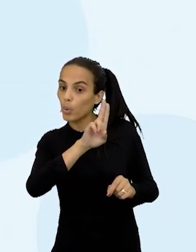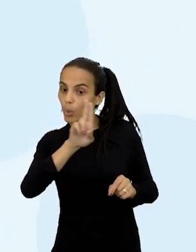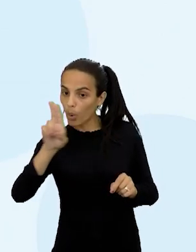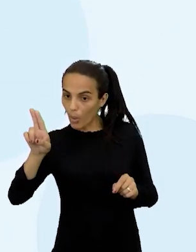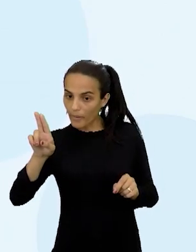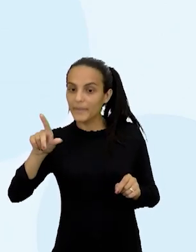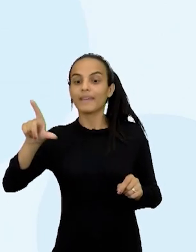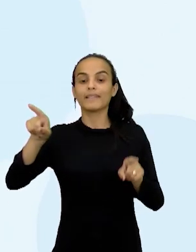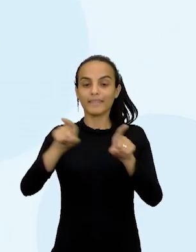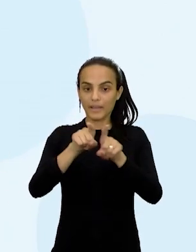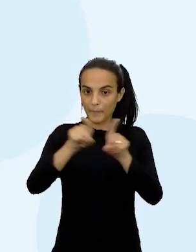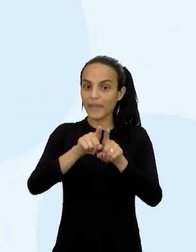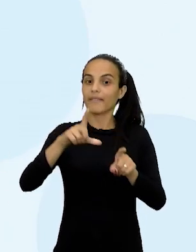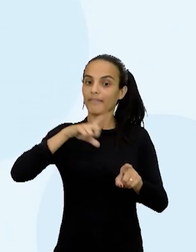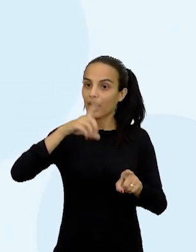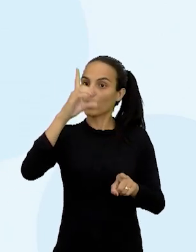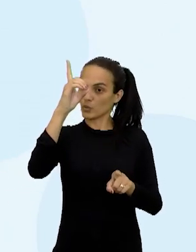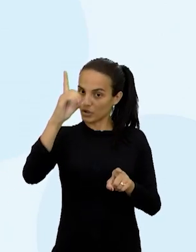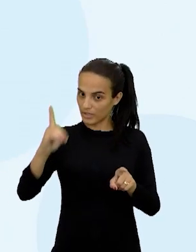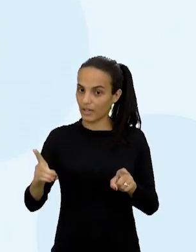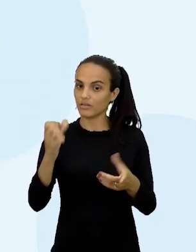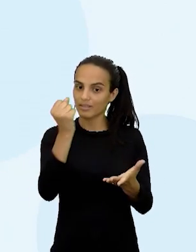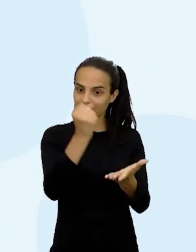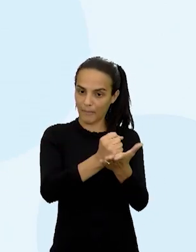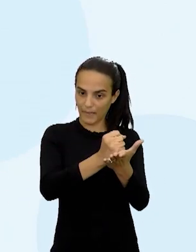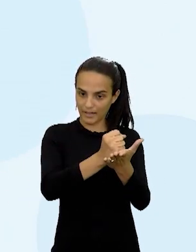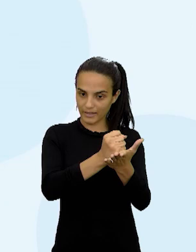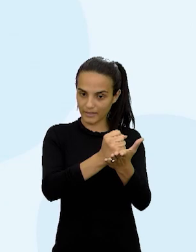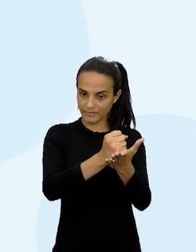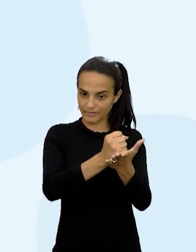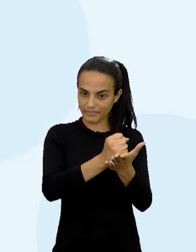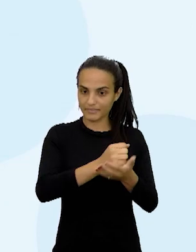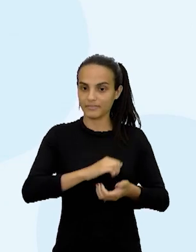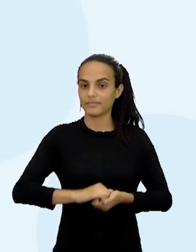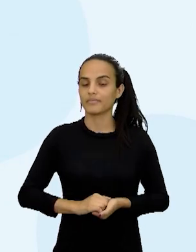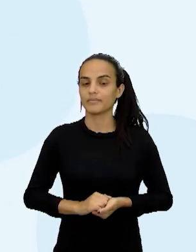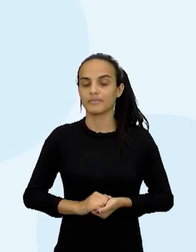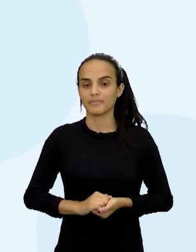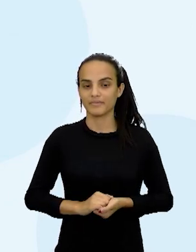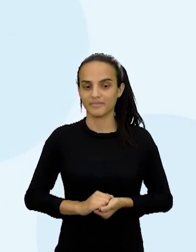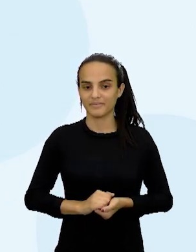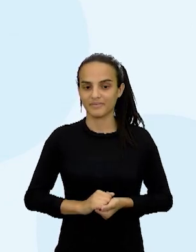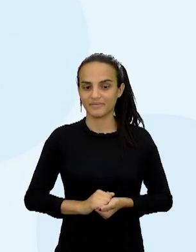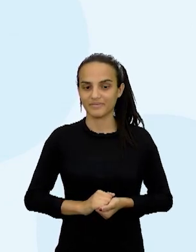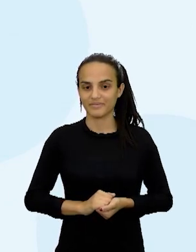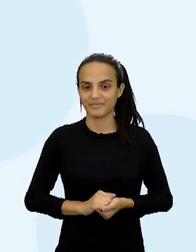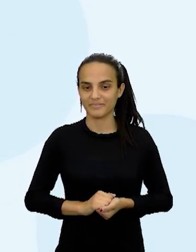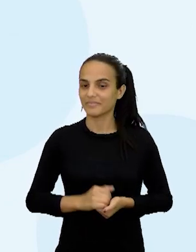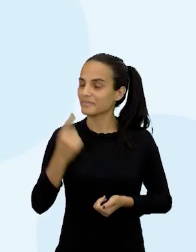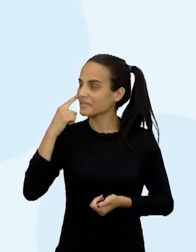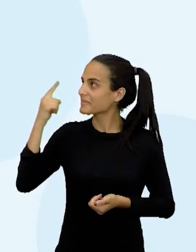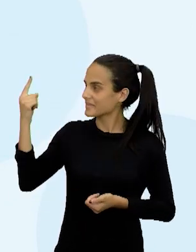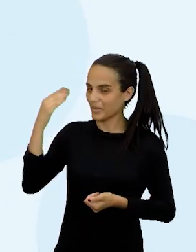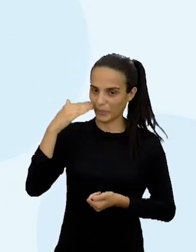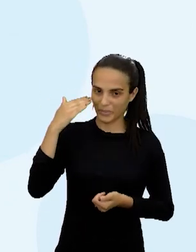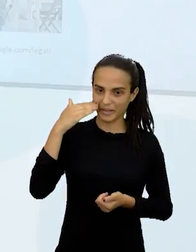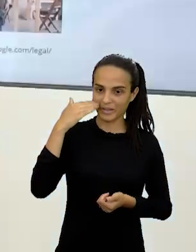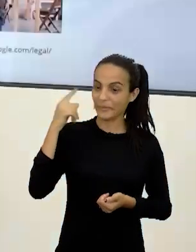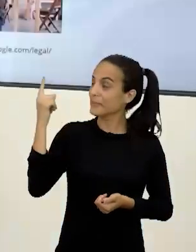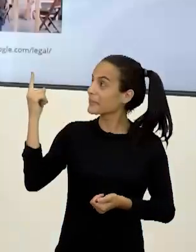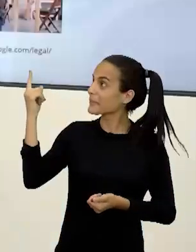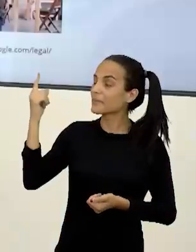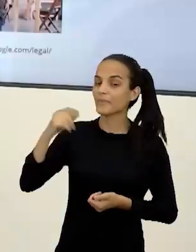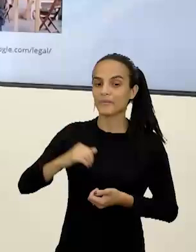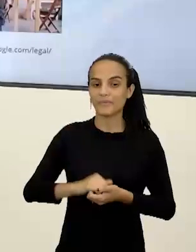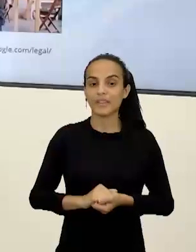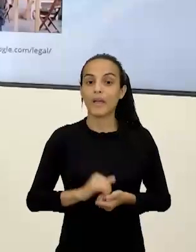símbolo... Não esse, obviamente, porque eu fiz um símbolo, né? Uma releitura artística. Deu pra entender. Mas o